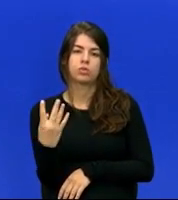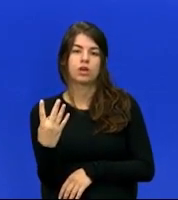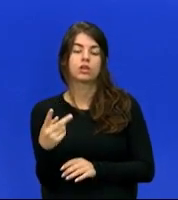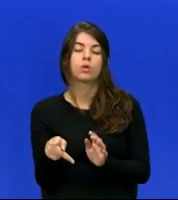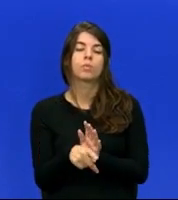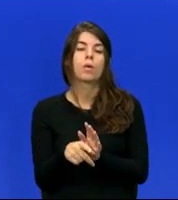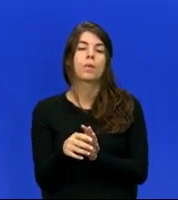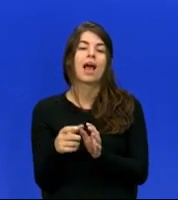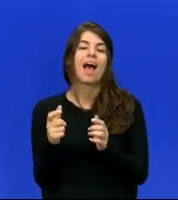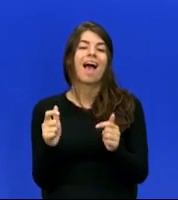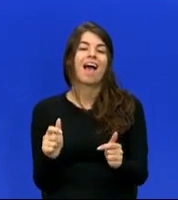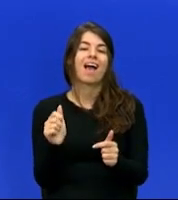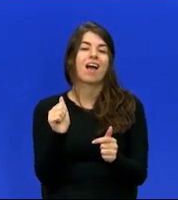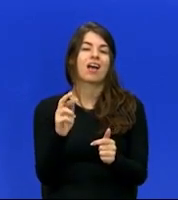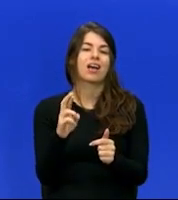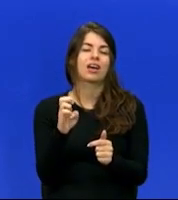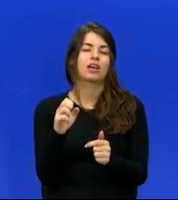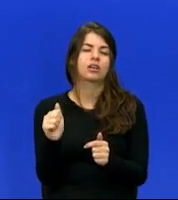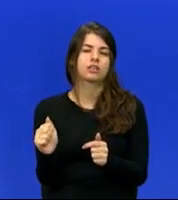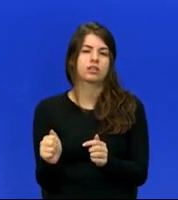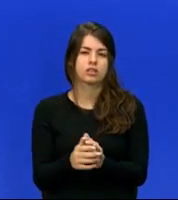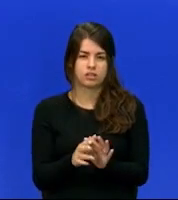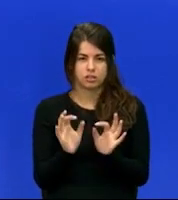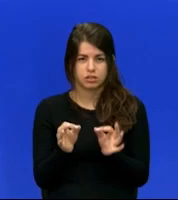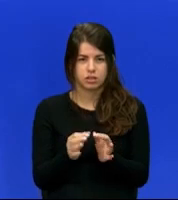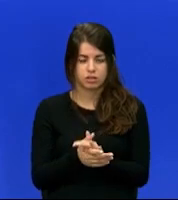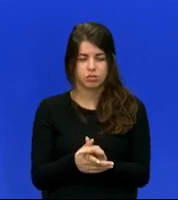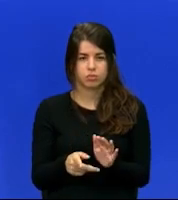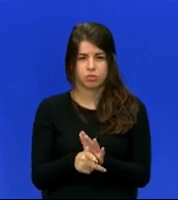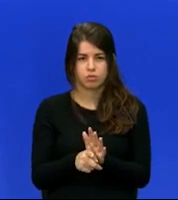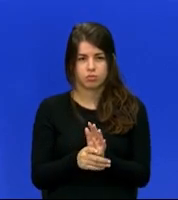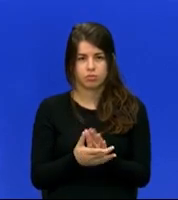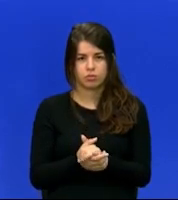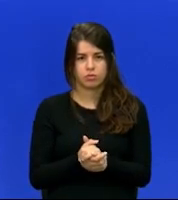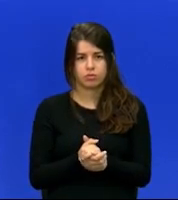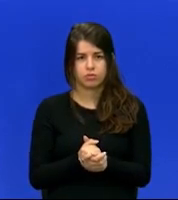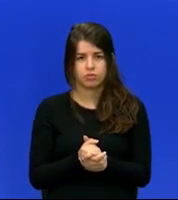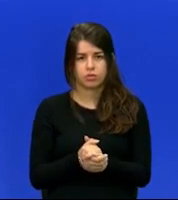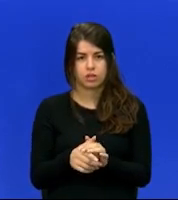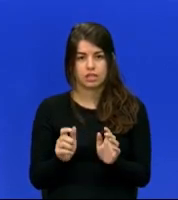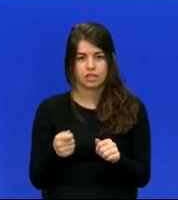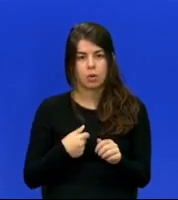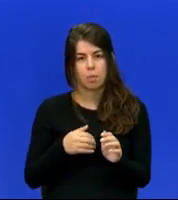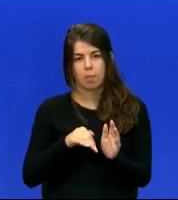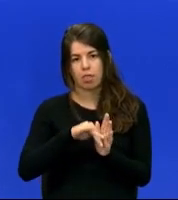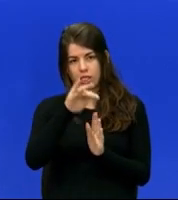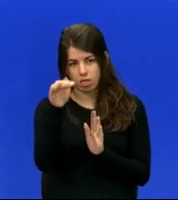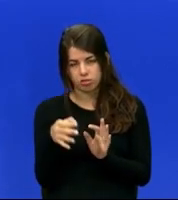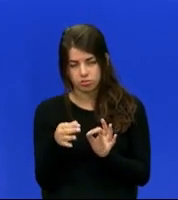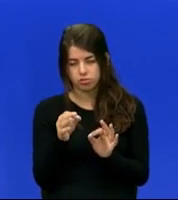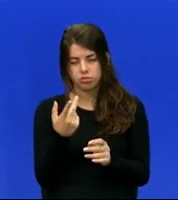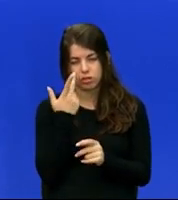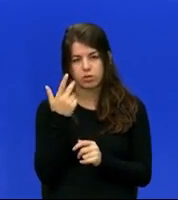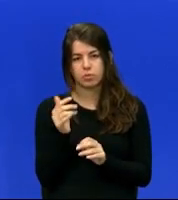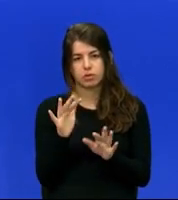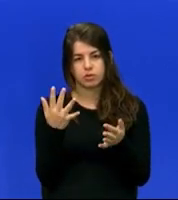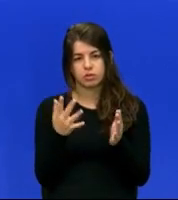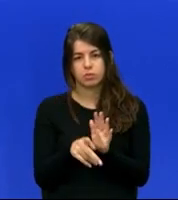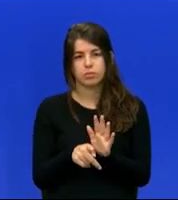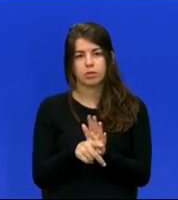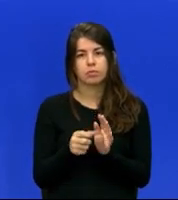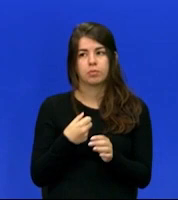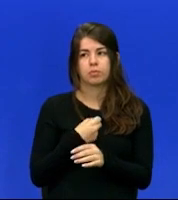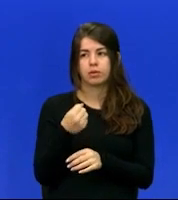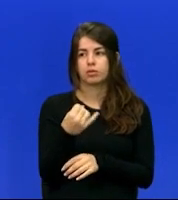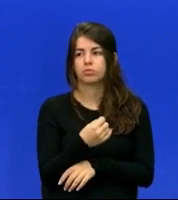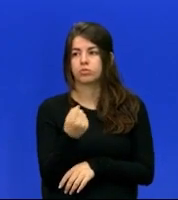a área referente à área do desvio padrão, né? Então, eu tenho entre